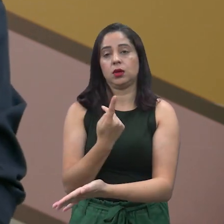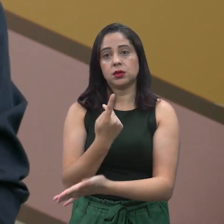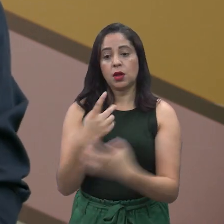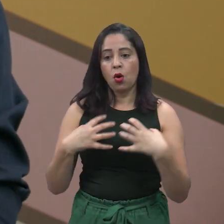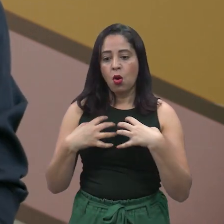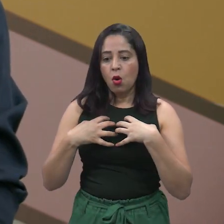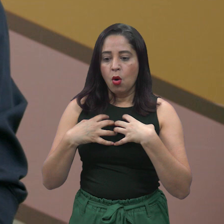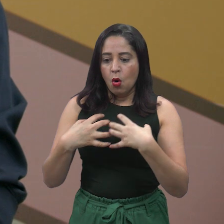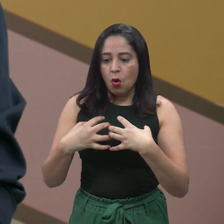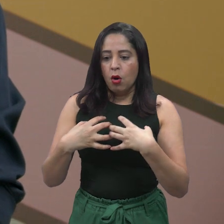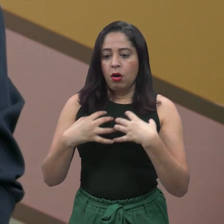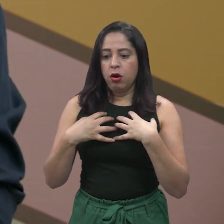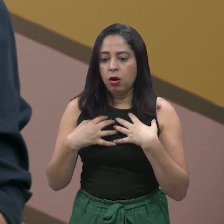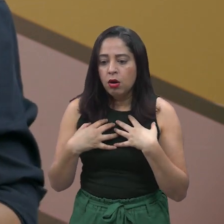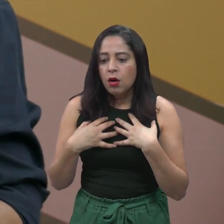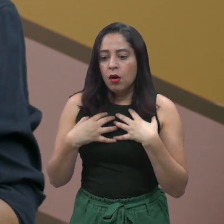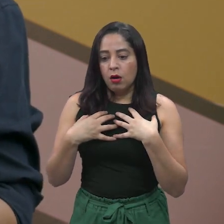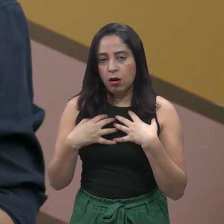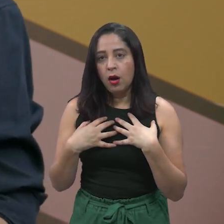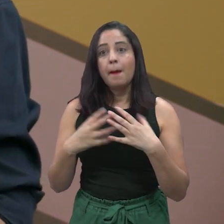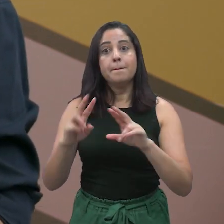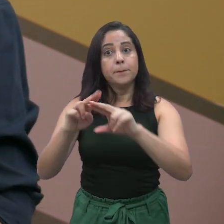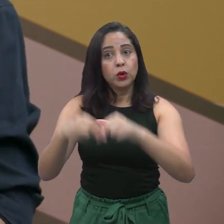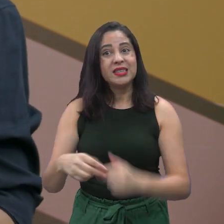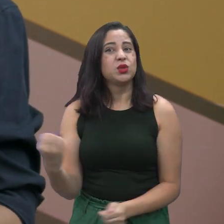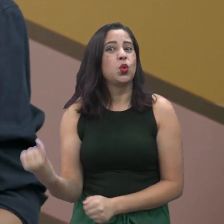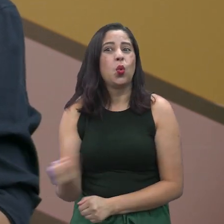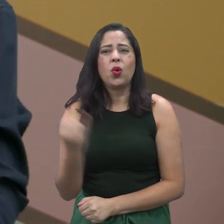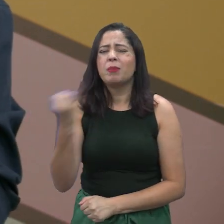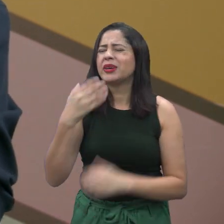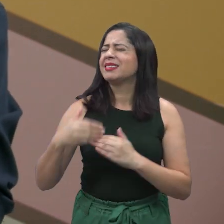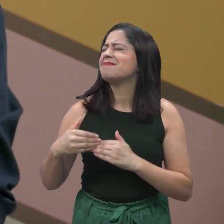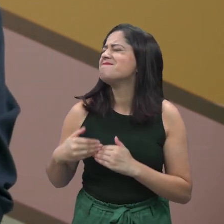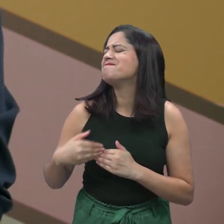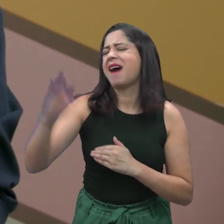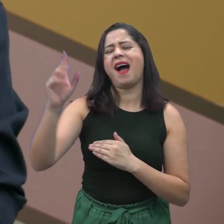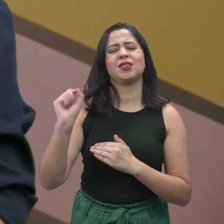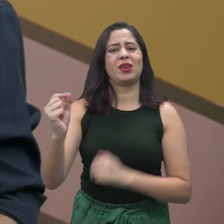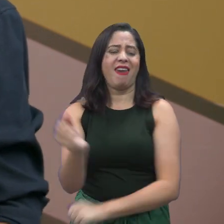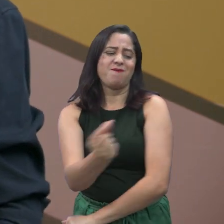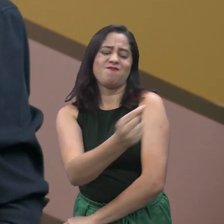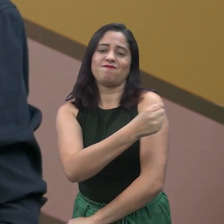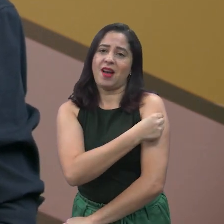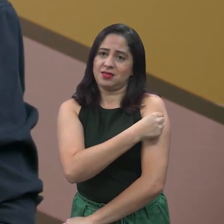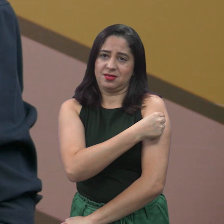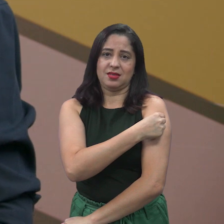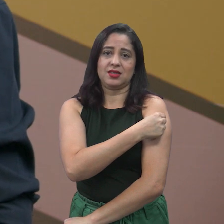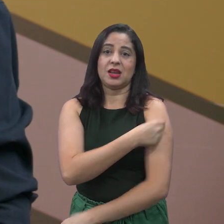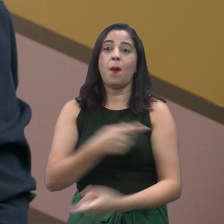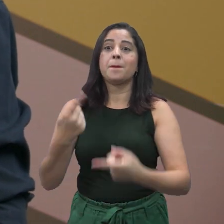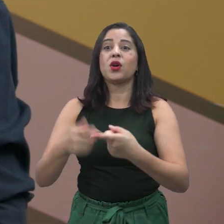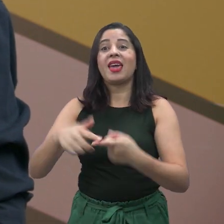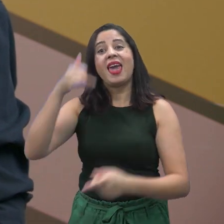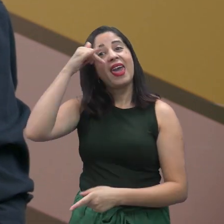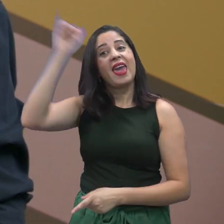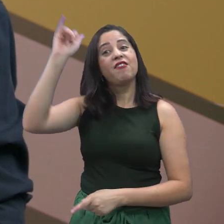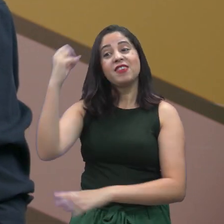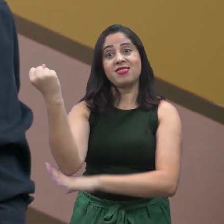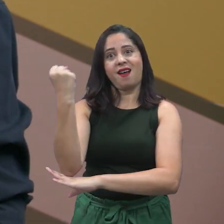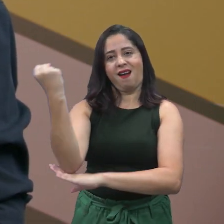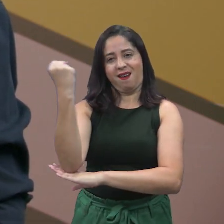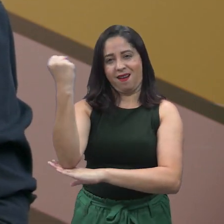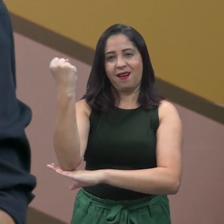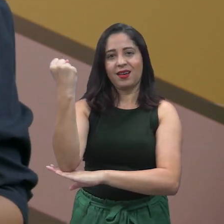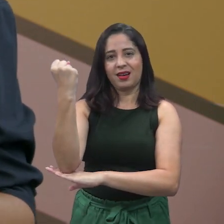isso que sempre é interessante a vacinação. O principal motivo da vacinação é evitar a pessoa, ao máximo, chegar nesse tipo